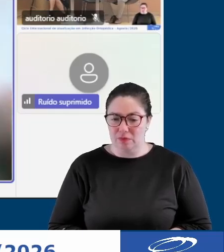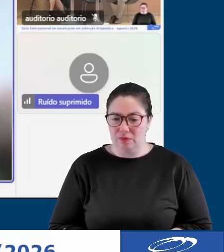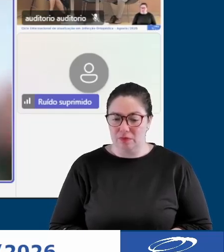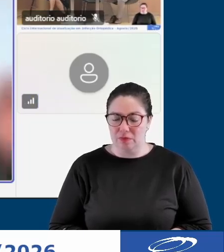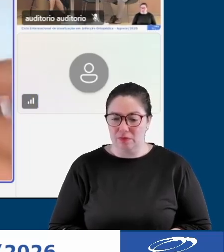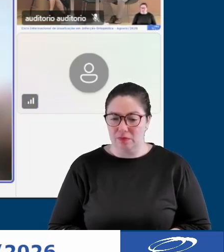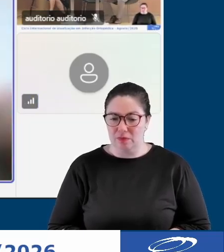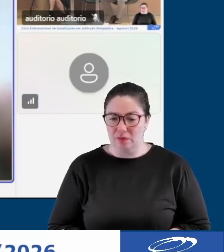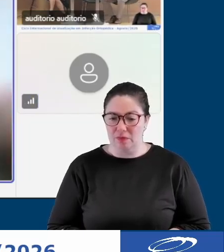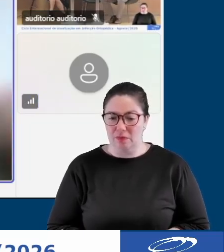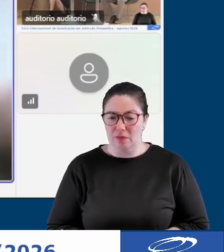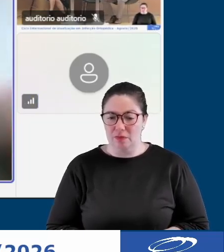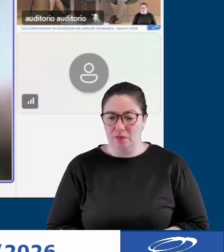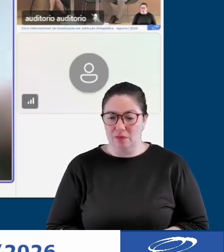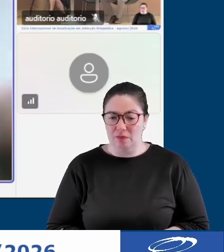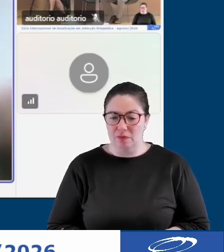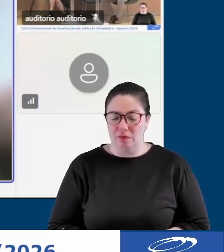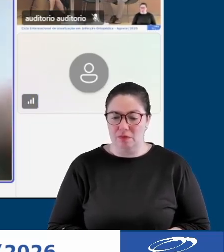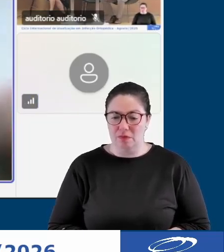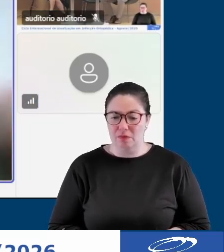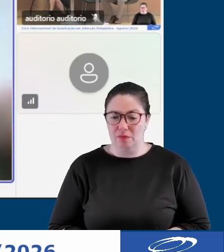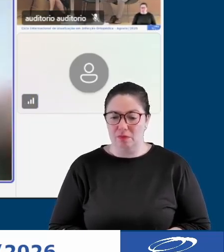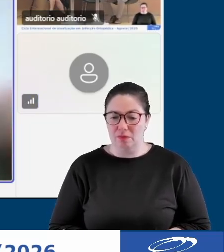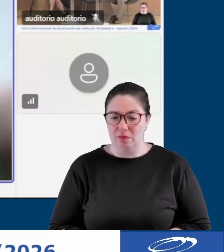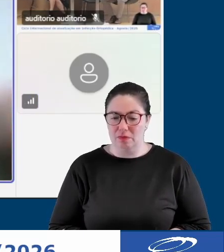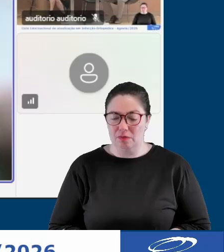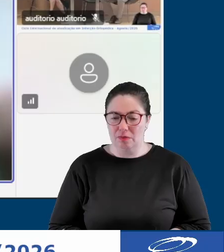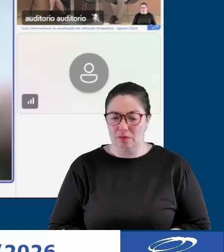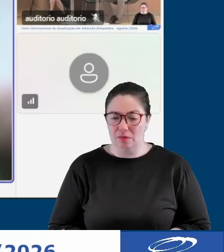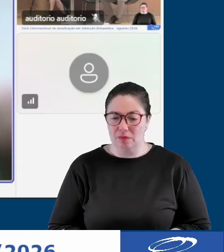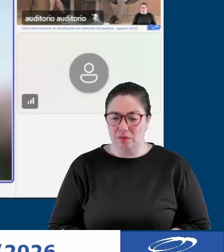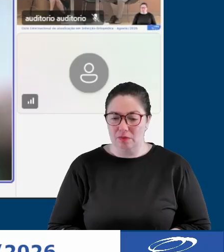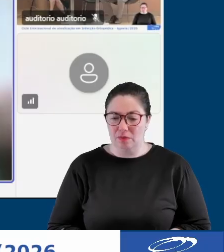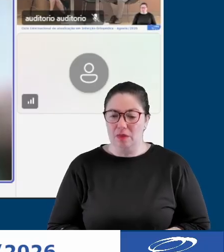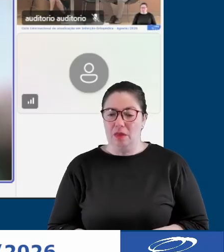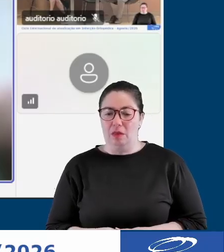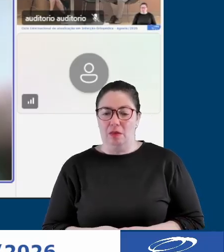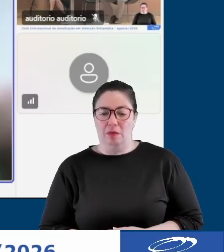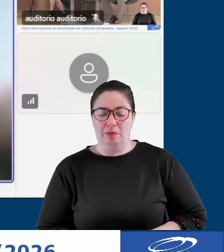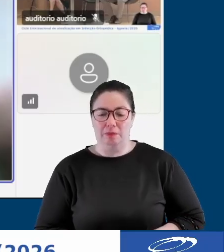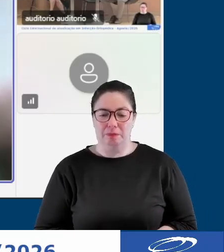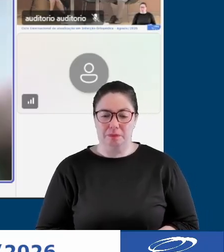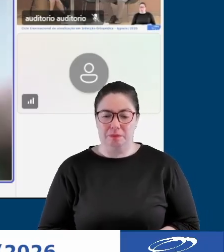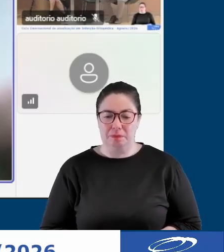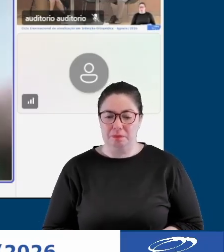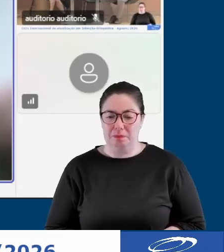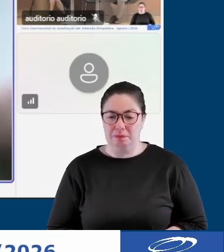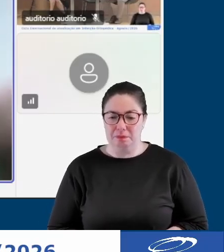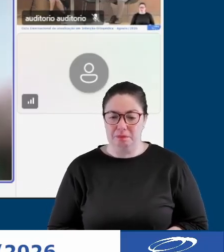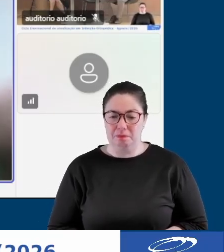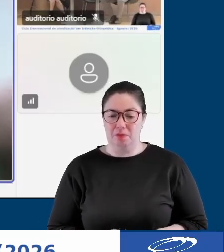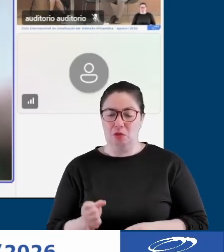absorbed. So the effect locally of adding local antibiotics, in my opinion, in this setting